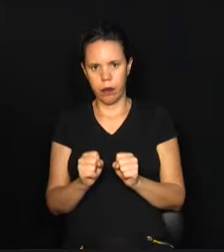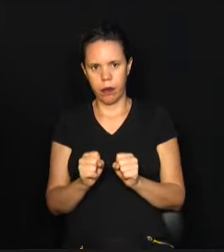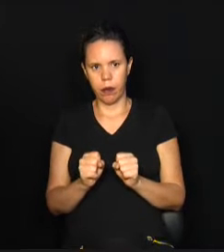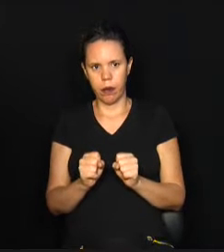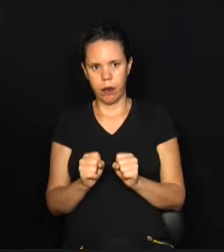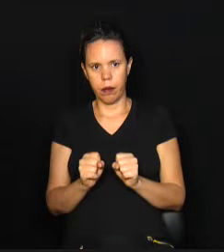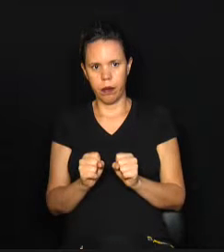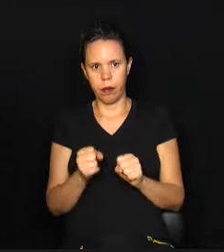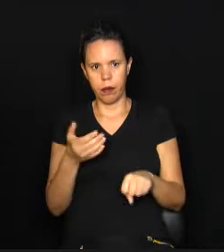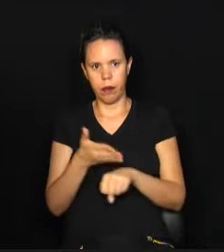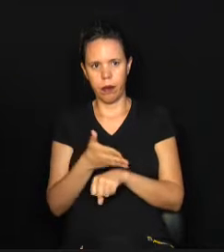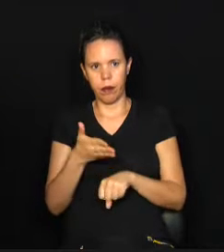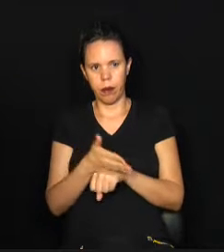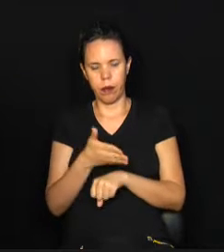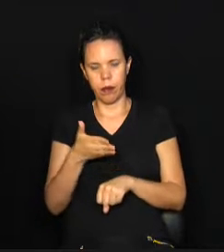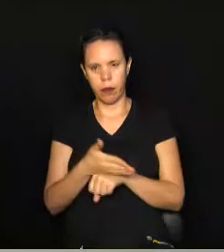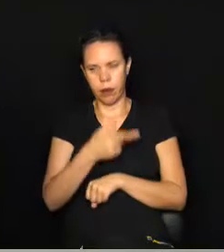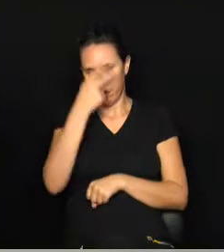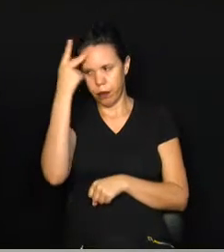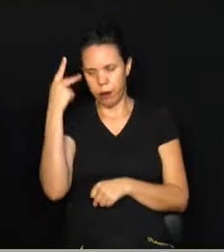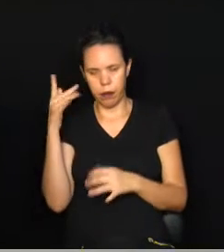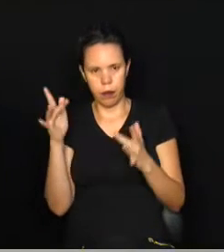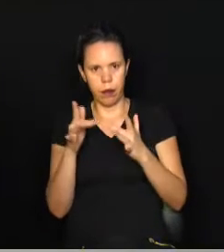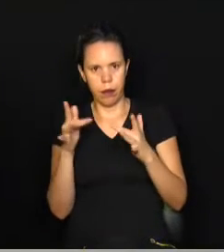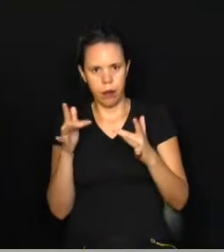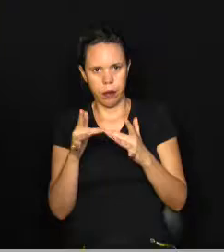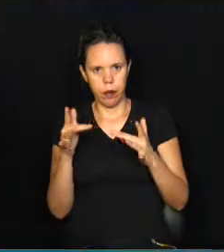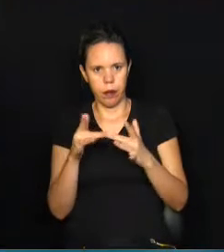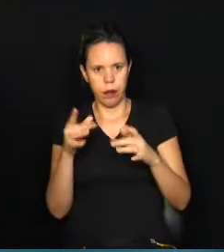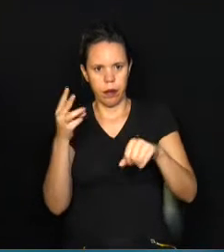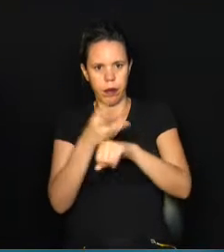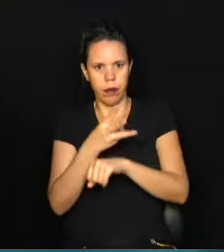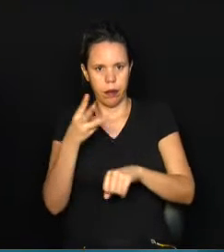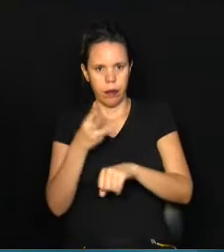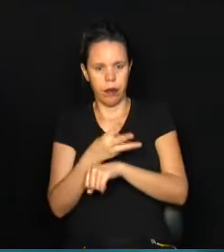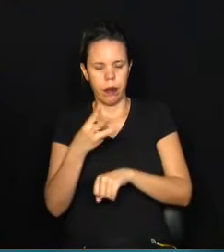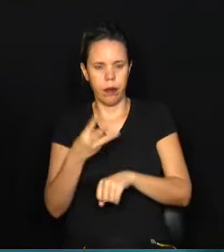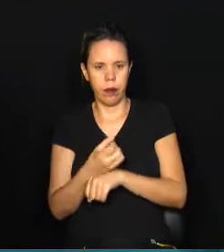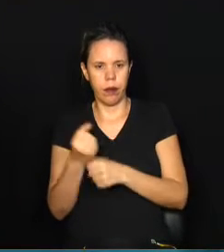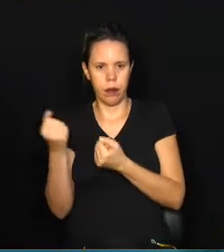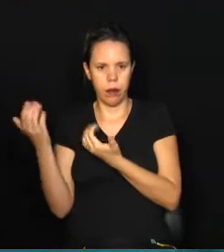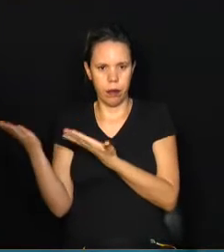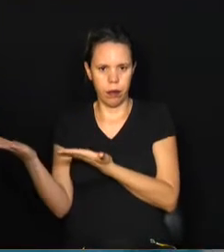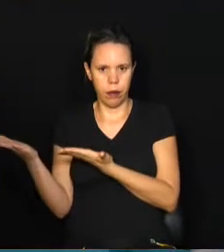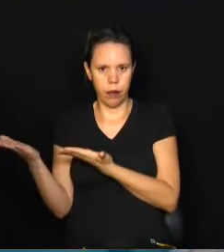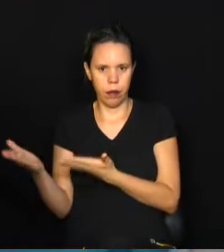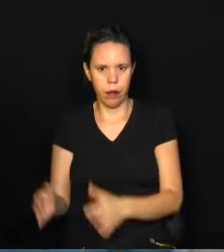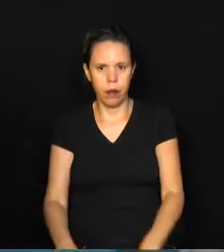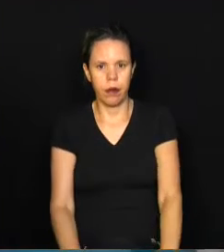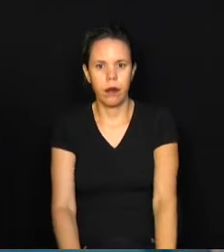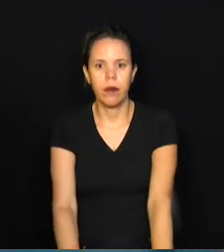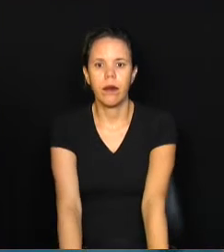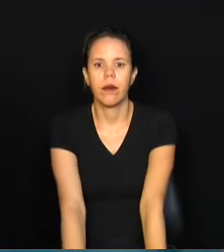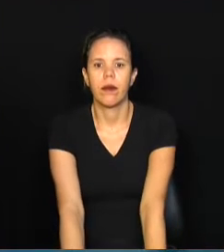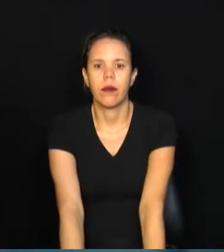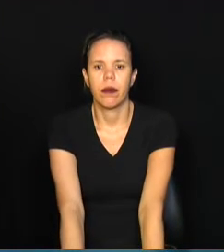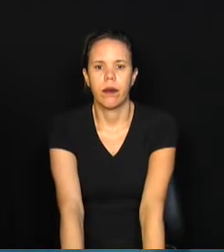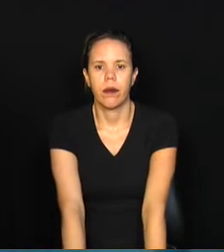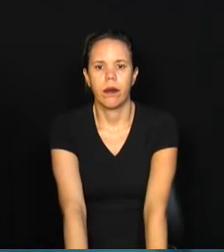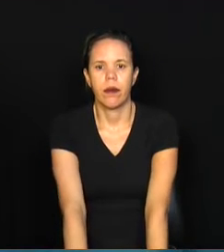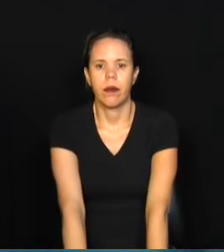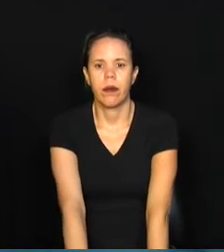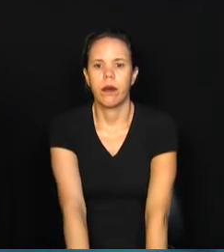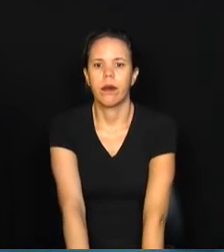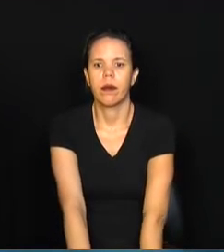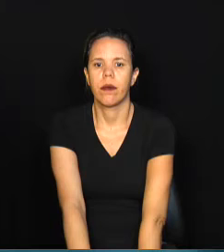através de participação popular, entrar em contato pelo nosso WhatsApp, o 19 97 829